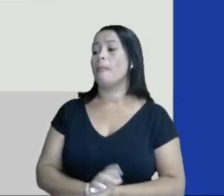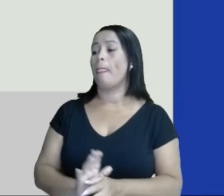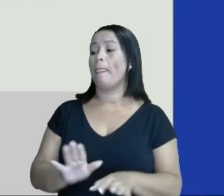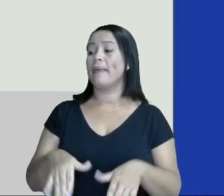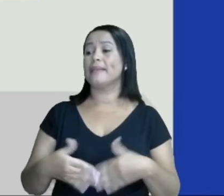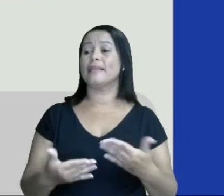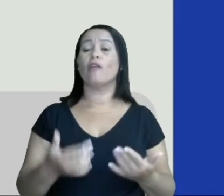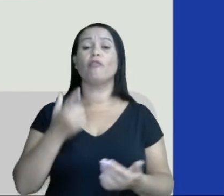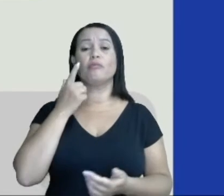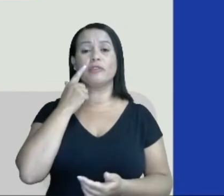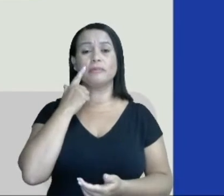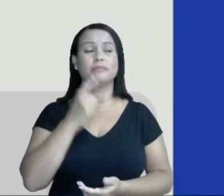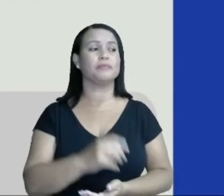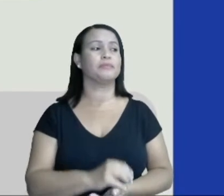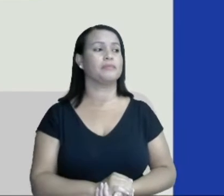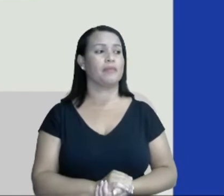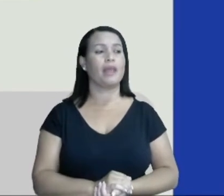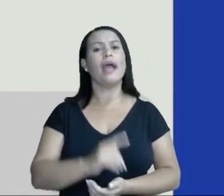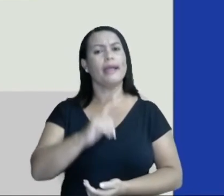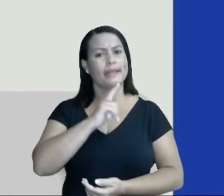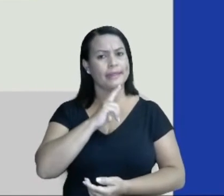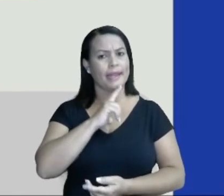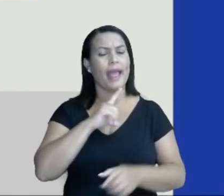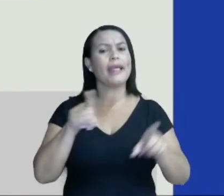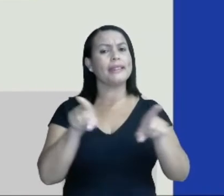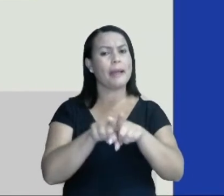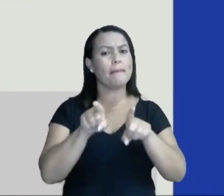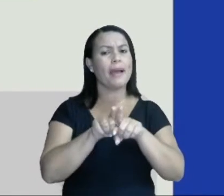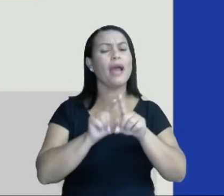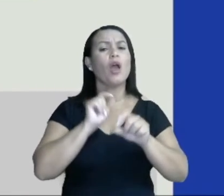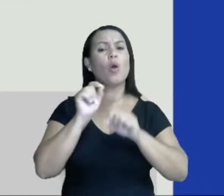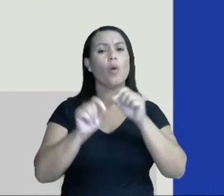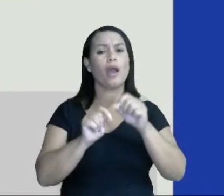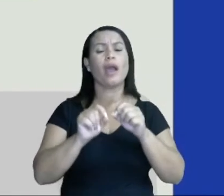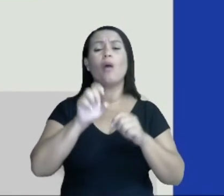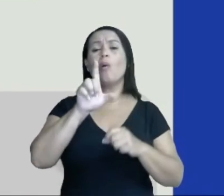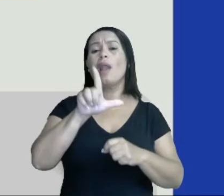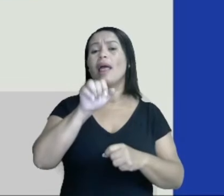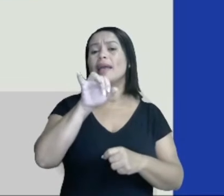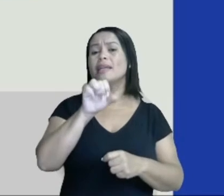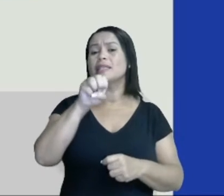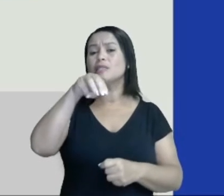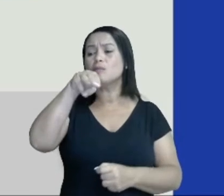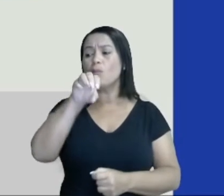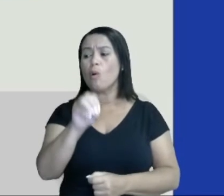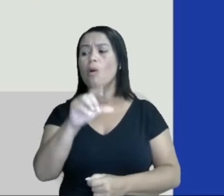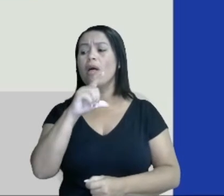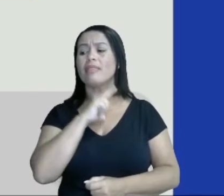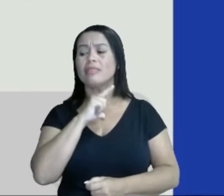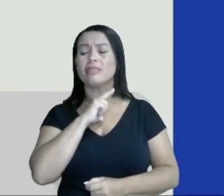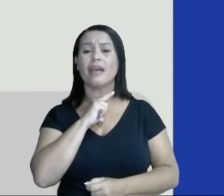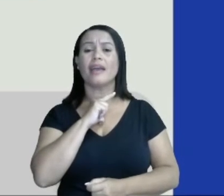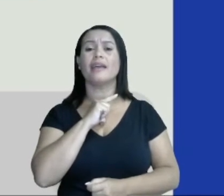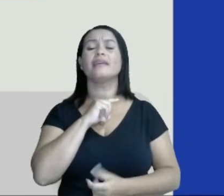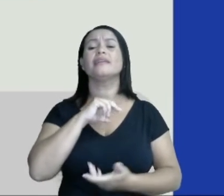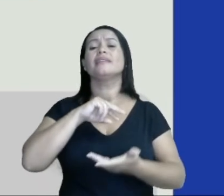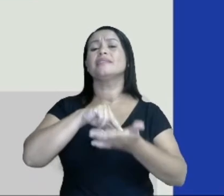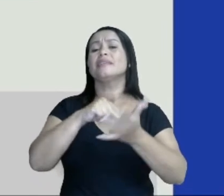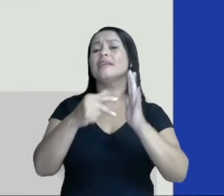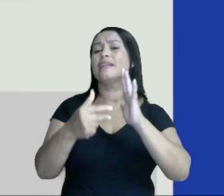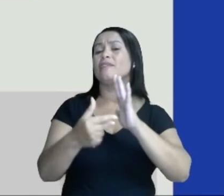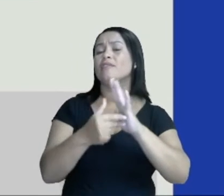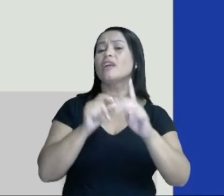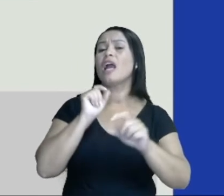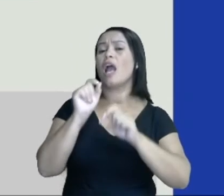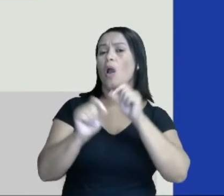Então vamos lá. Ó. E existe ainda o leísmo chamado de leísmo de cortesia,